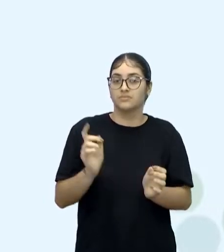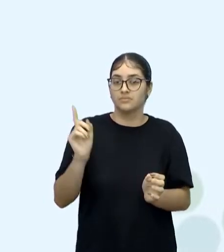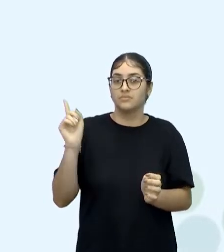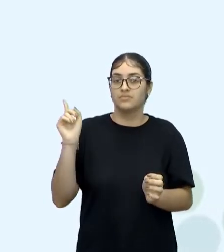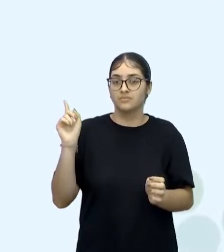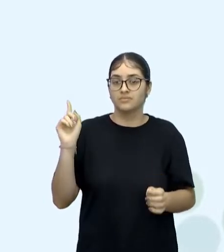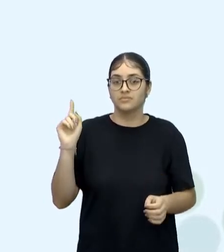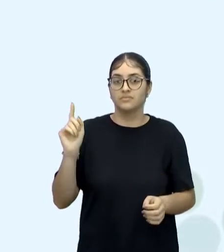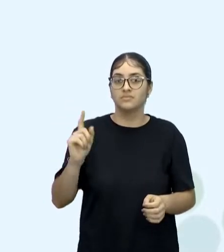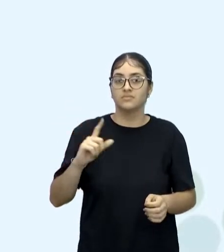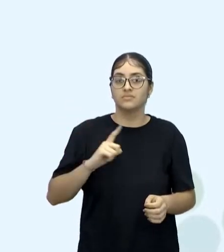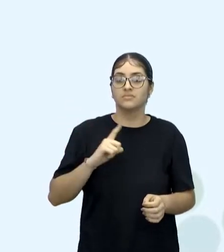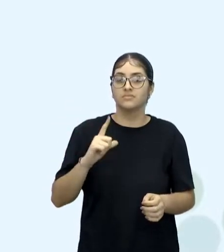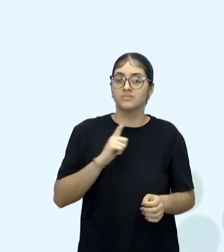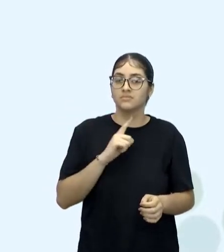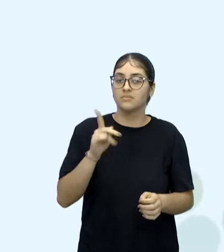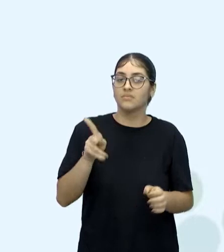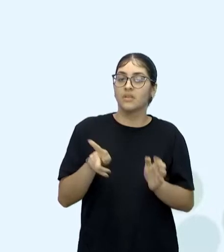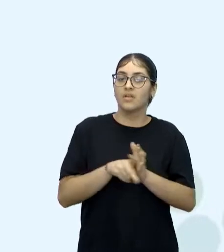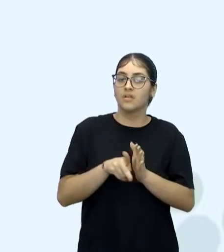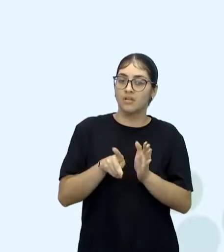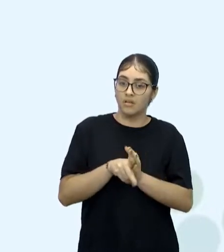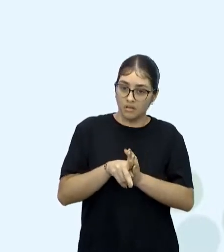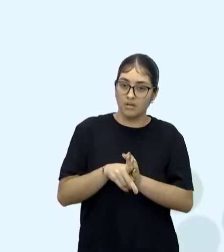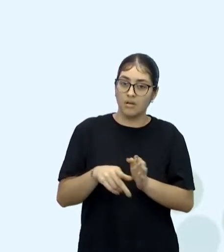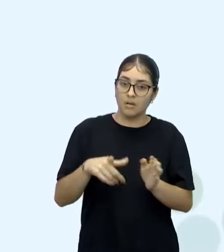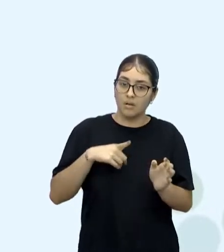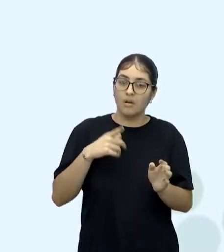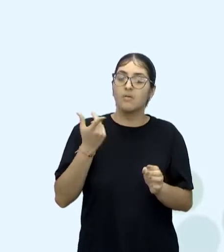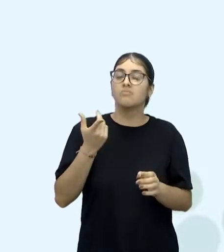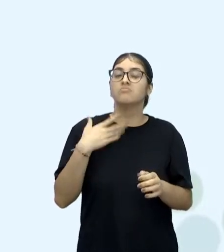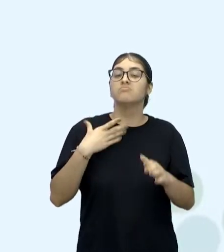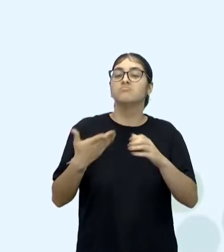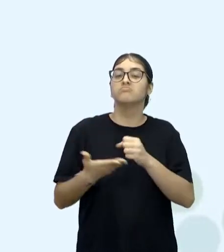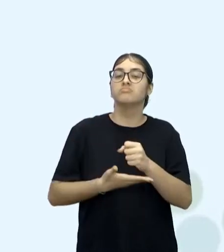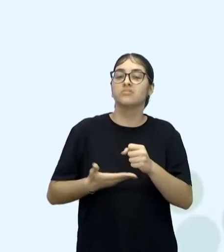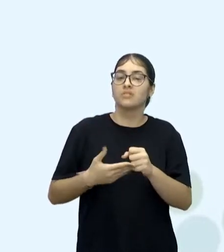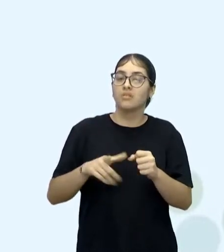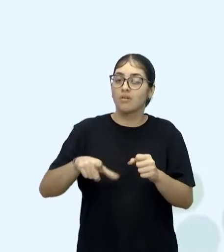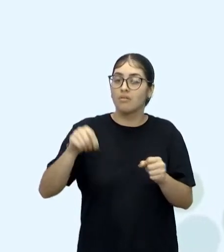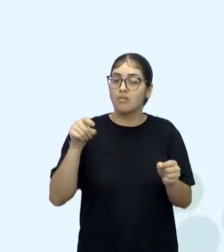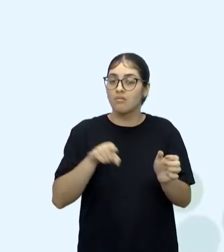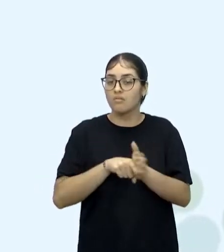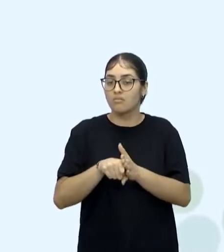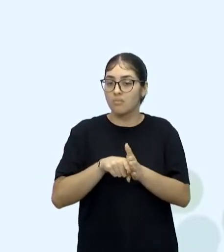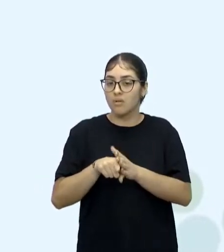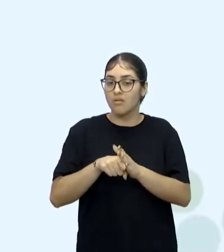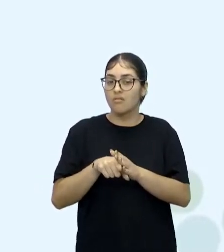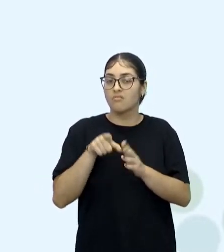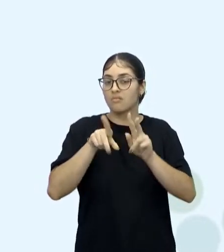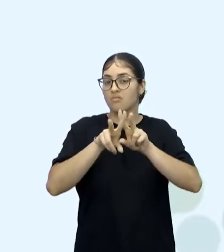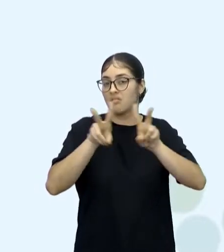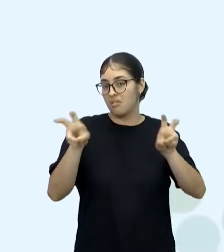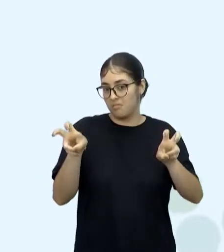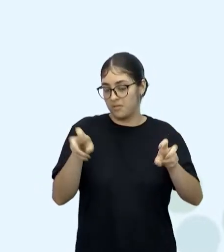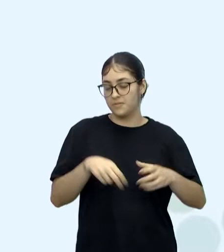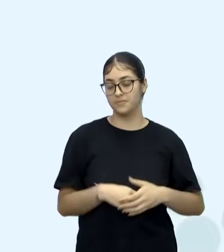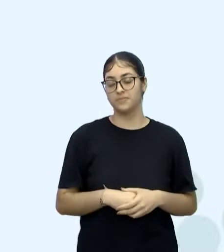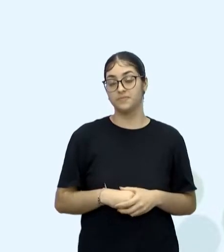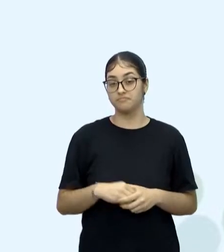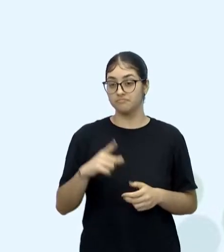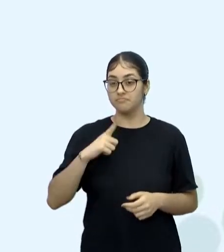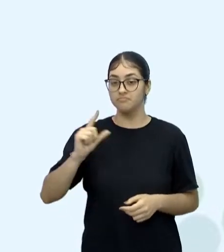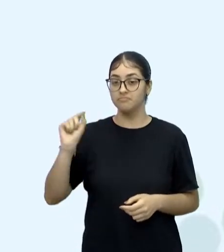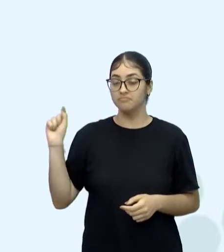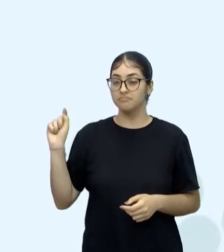pontos fundamentais constem na pesquisa, considerando o tema escolhido. É interessante essa parte aqui, ó. Vou até pegar